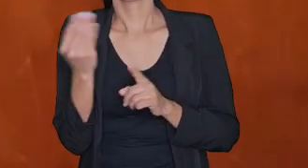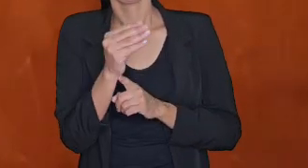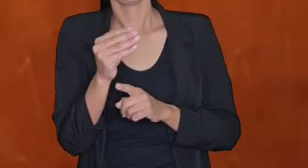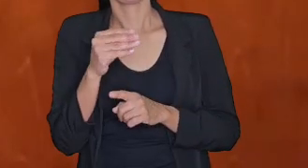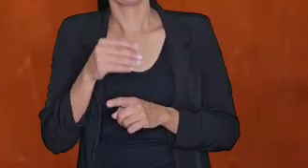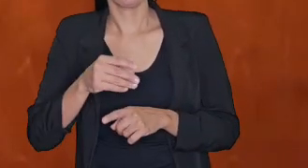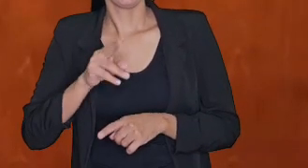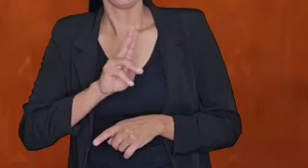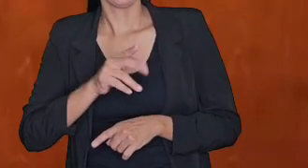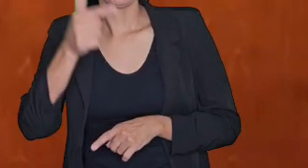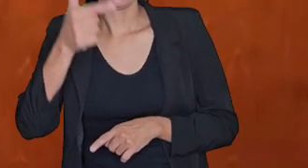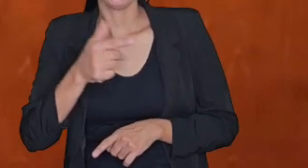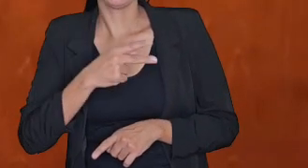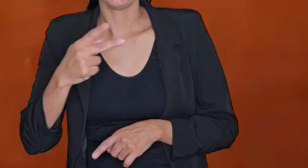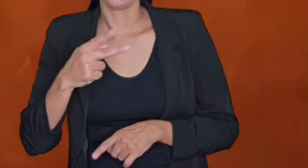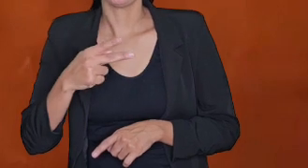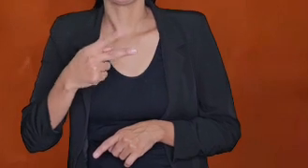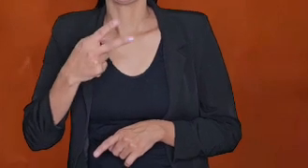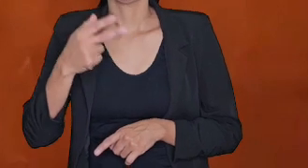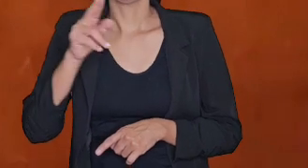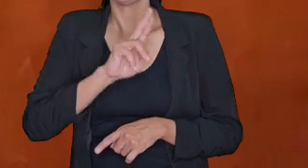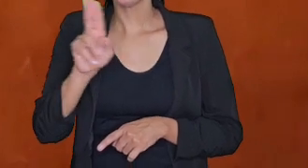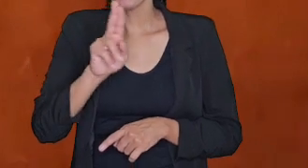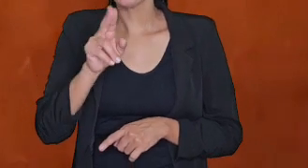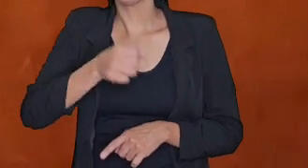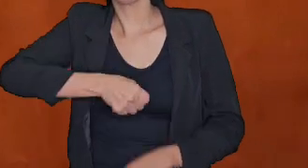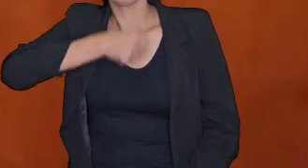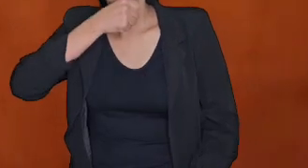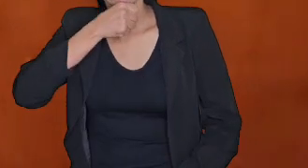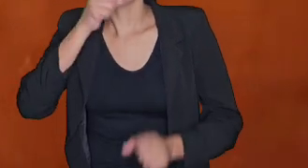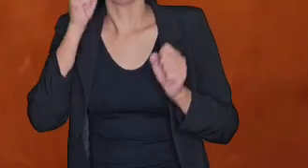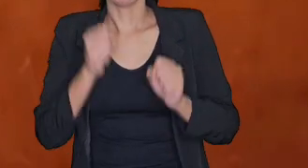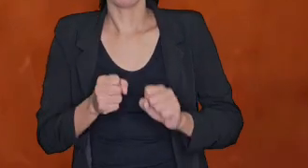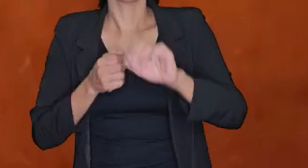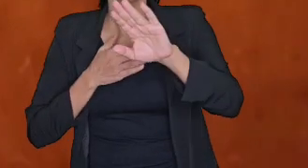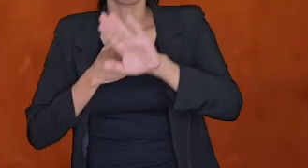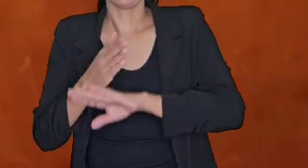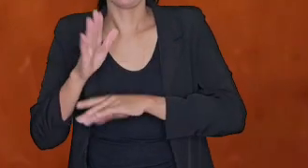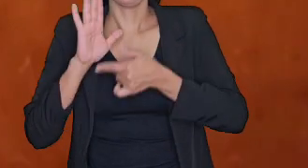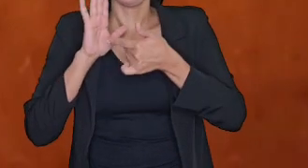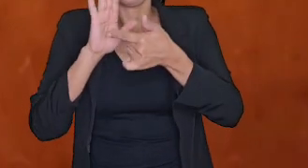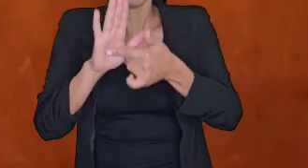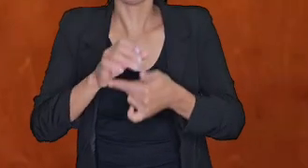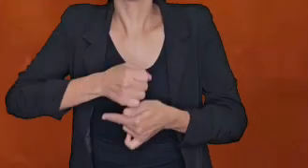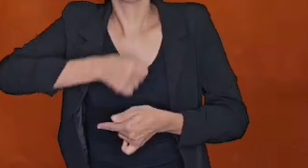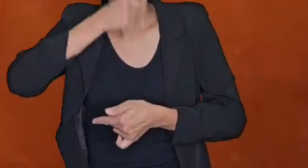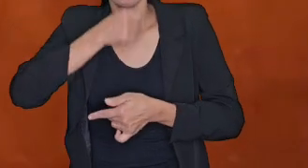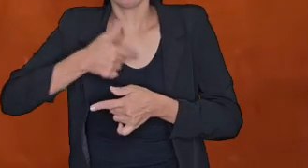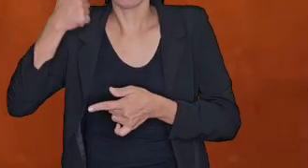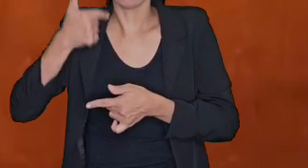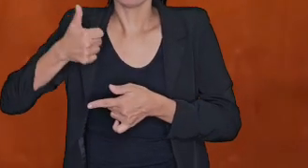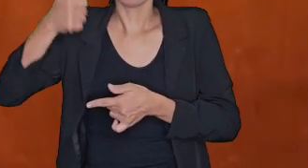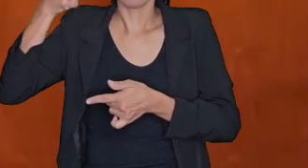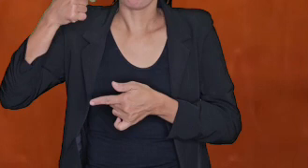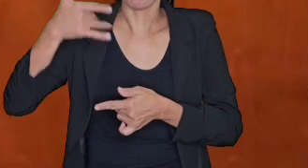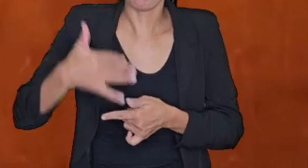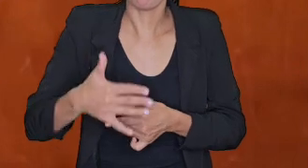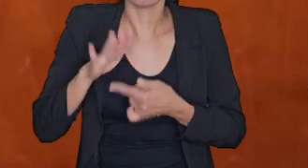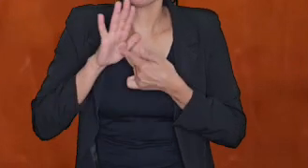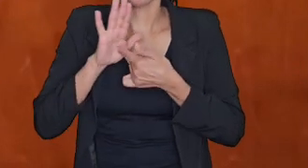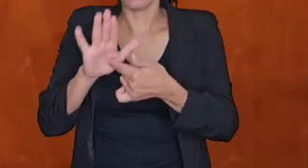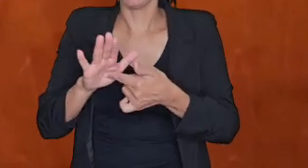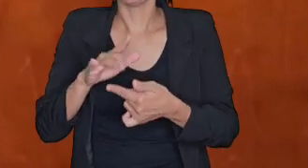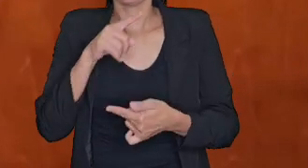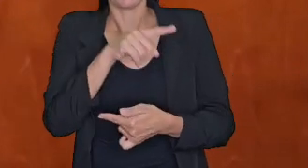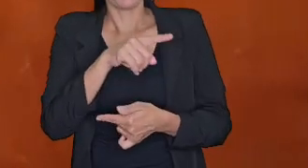helênica que eu quero ser o Hércules Alexandre Eustrátios. Posso, desde que eu vá ao cartório e mostre essa linhagem